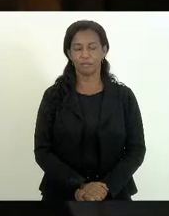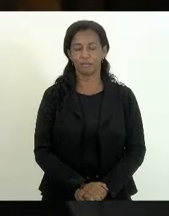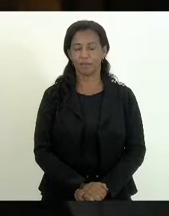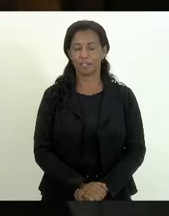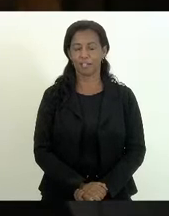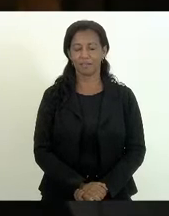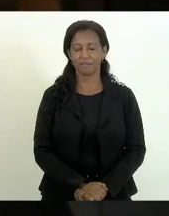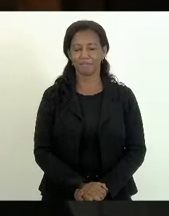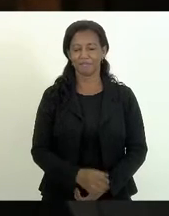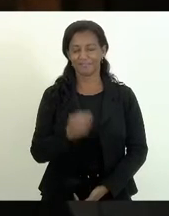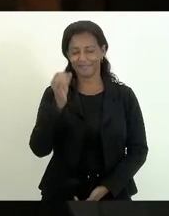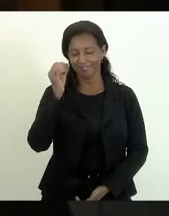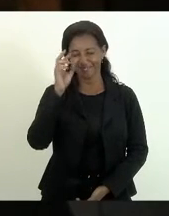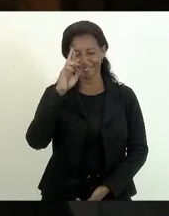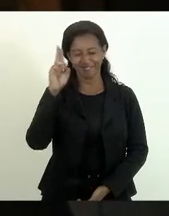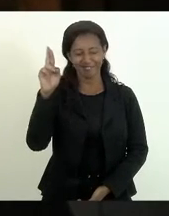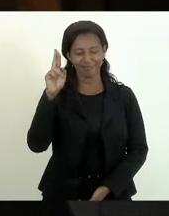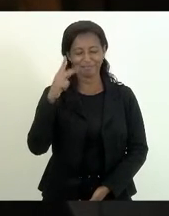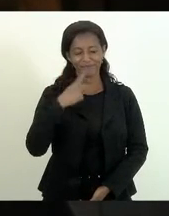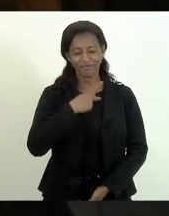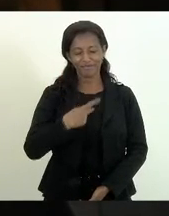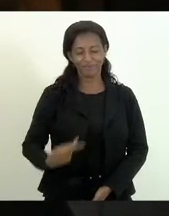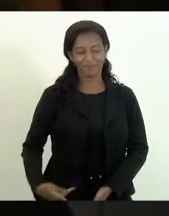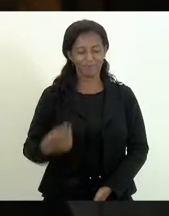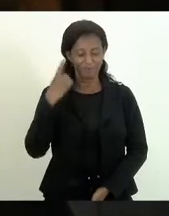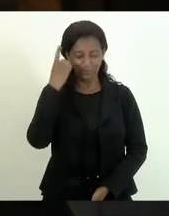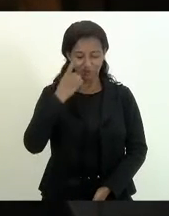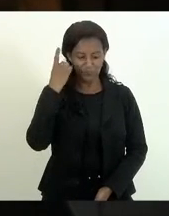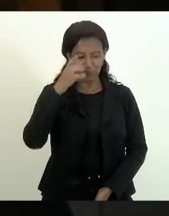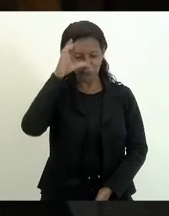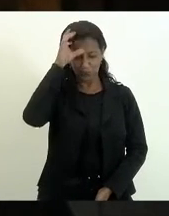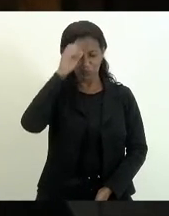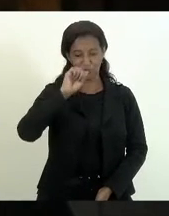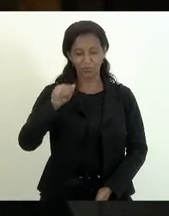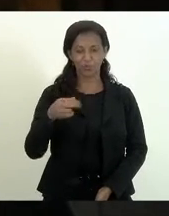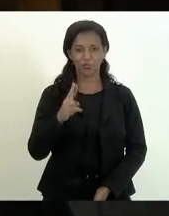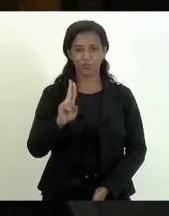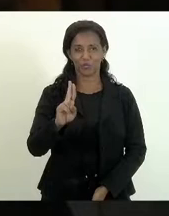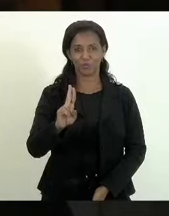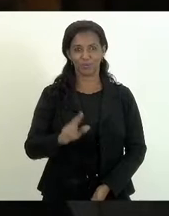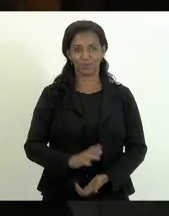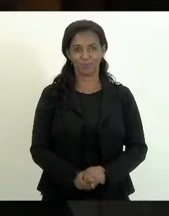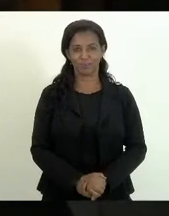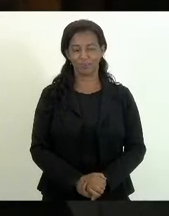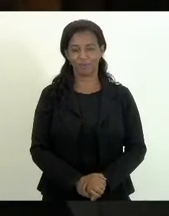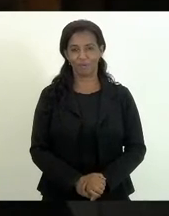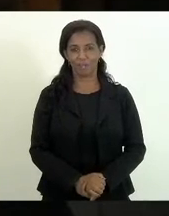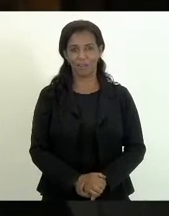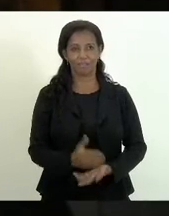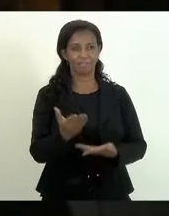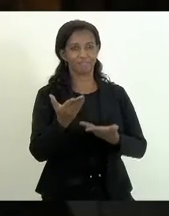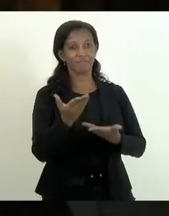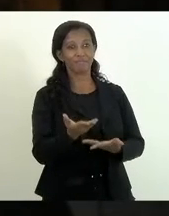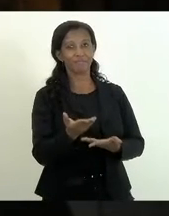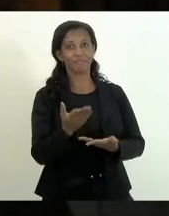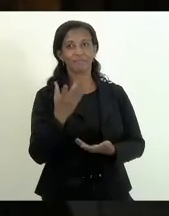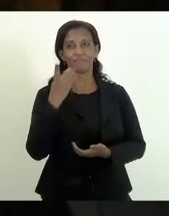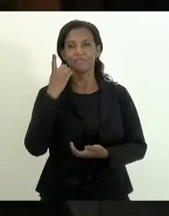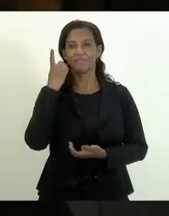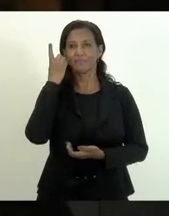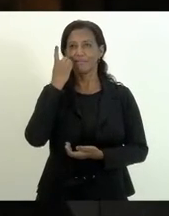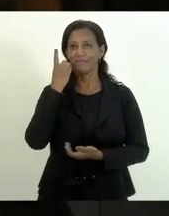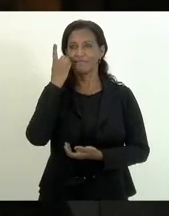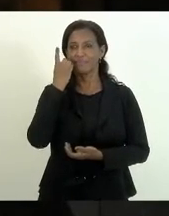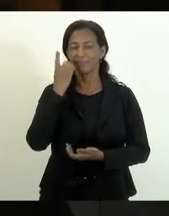a senhora Presidente Deputado a tia Ju o senhor deputado